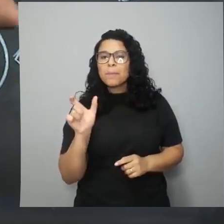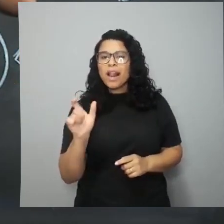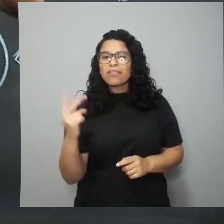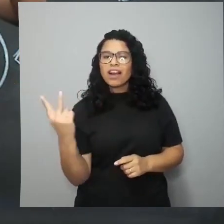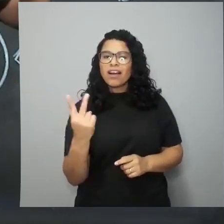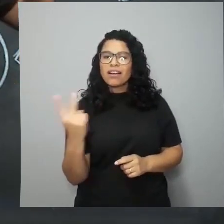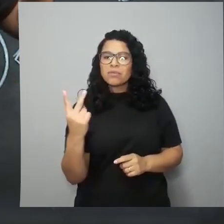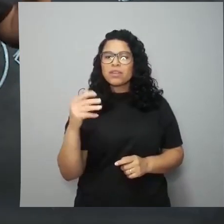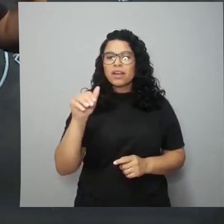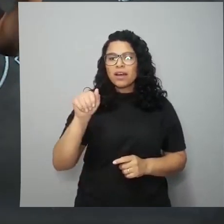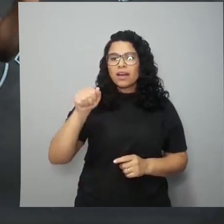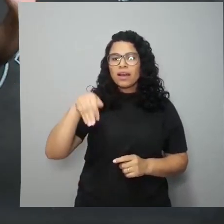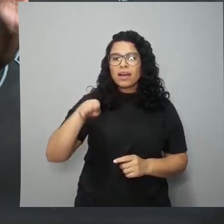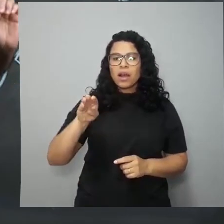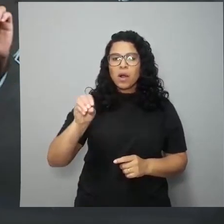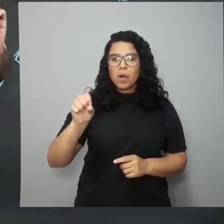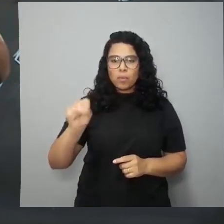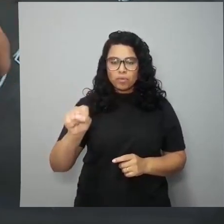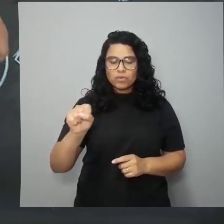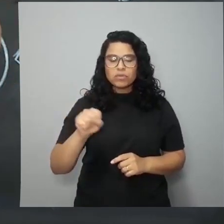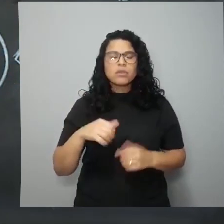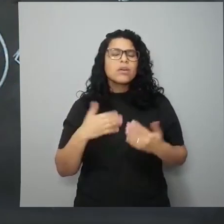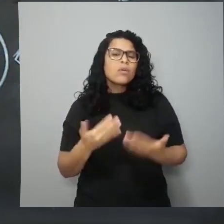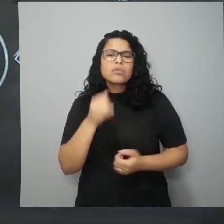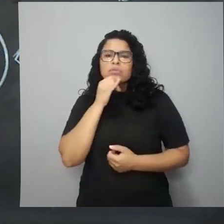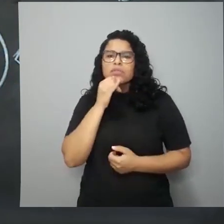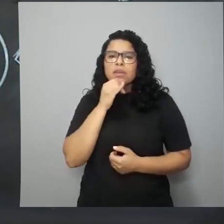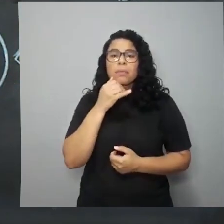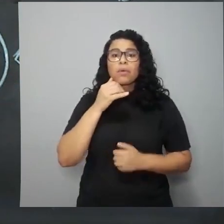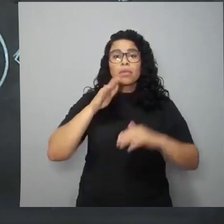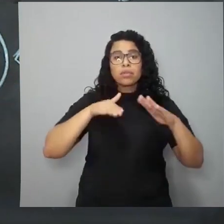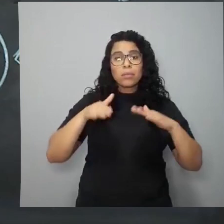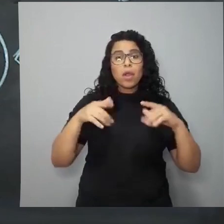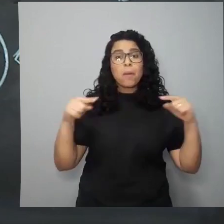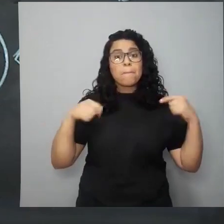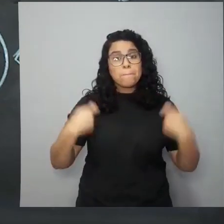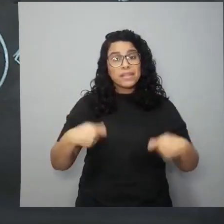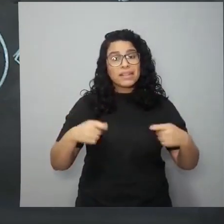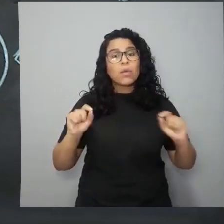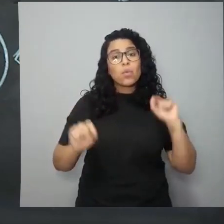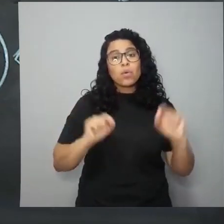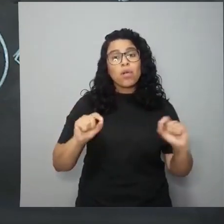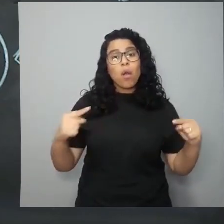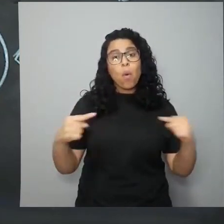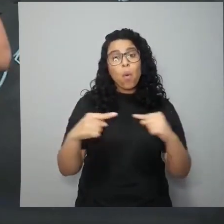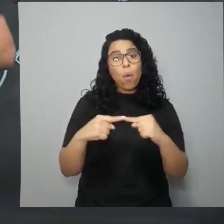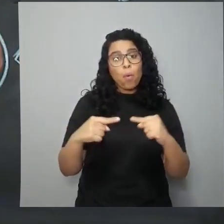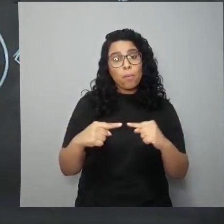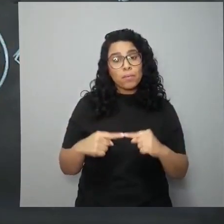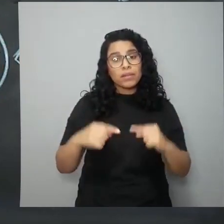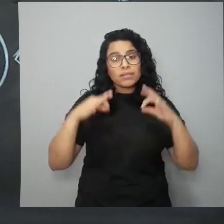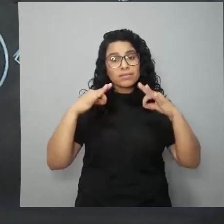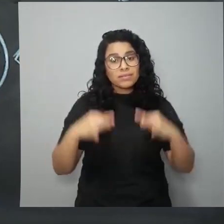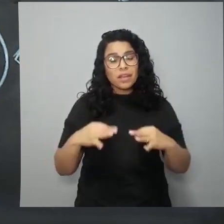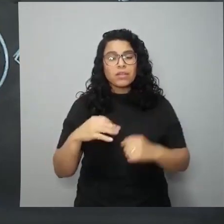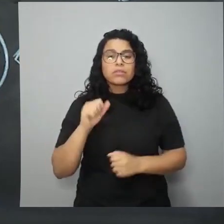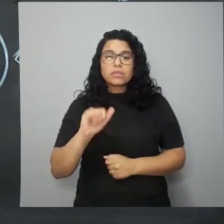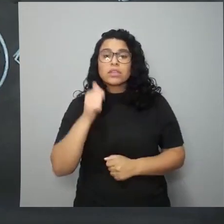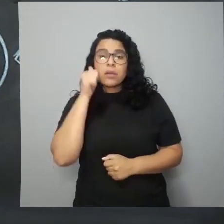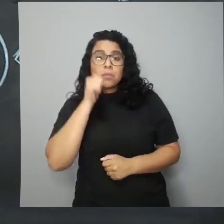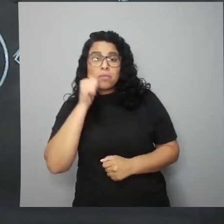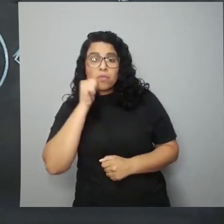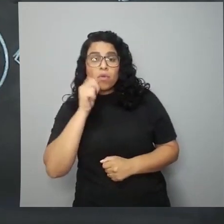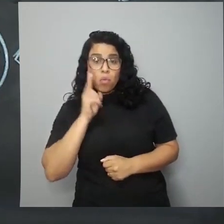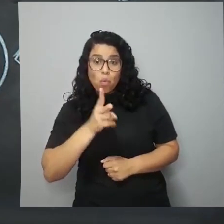anterior. Se as palavras anteriores forem masculinas, eu vou manter esse ambos no gênero masculino. Se forem palavras femininas, eu vou